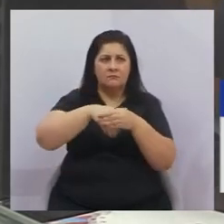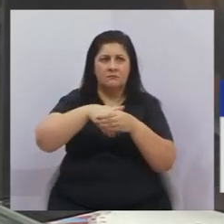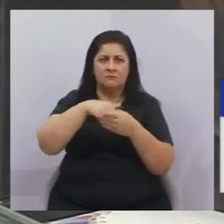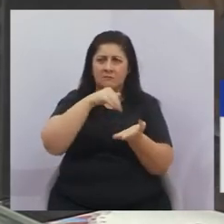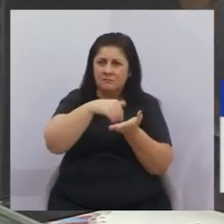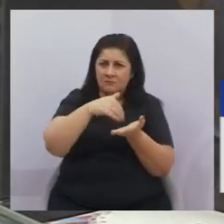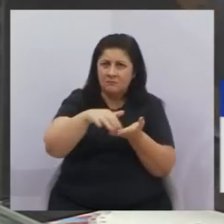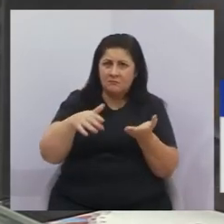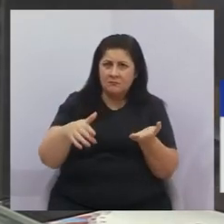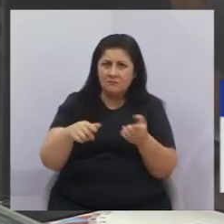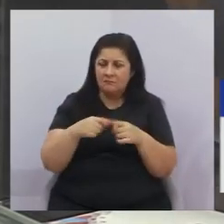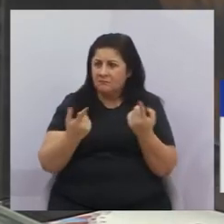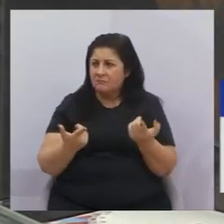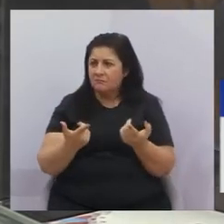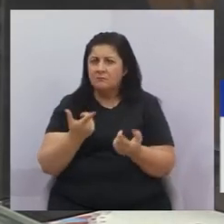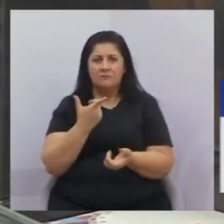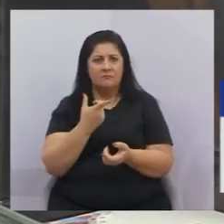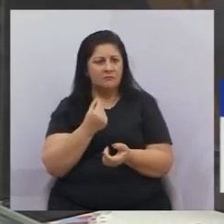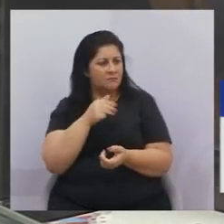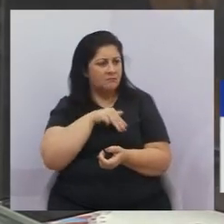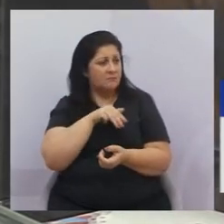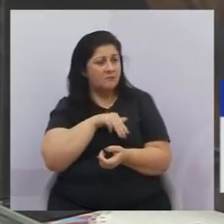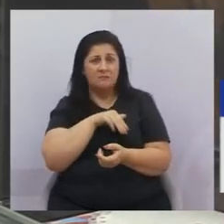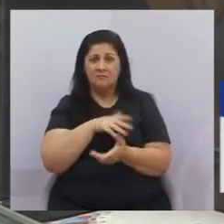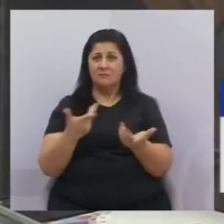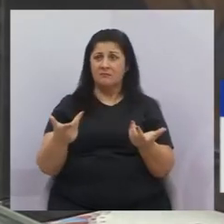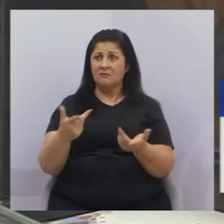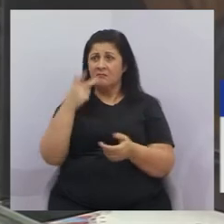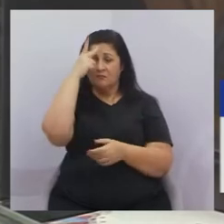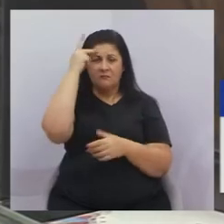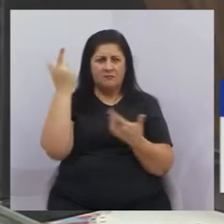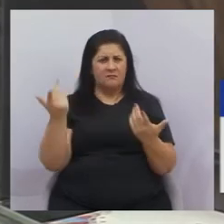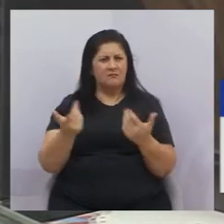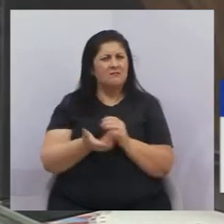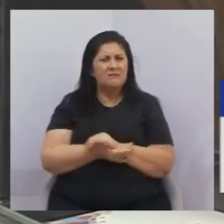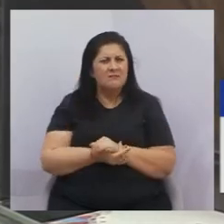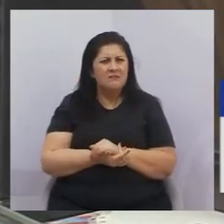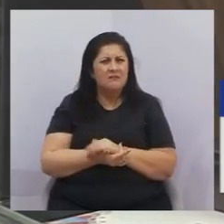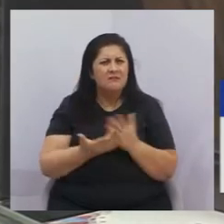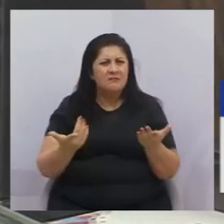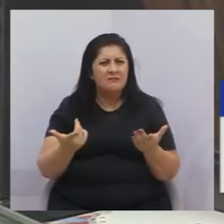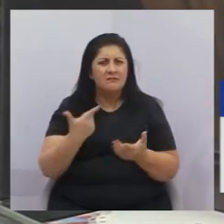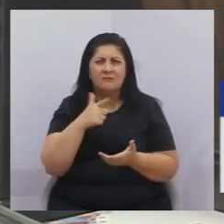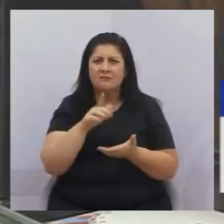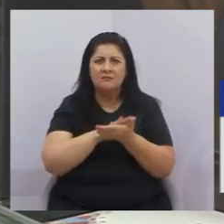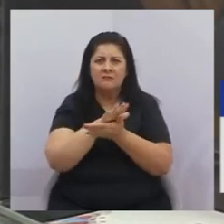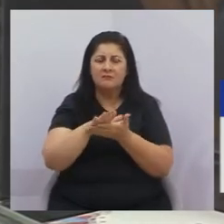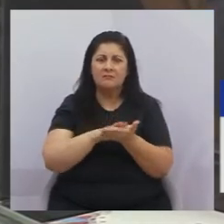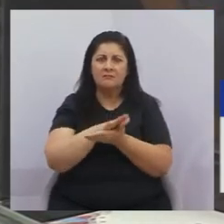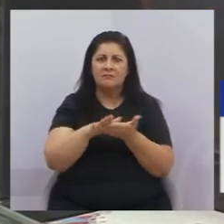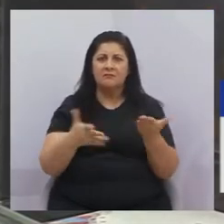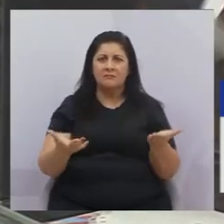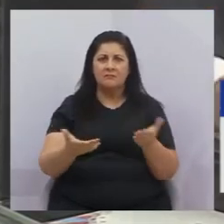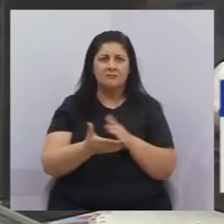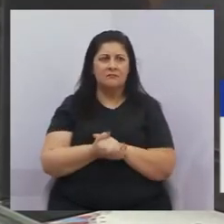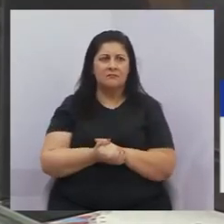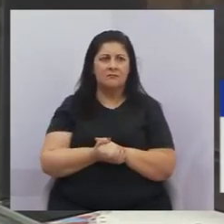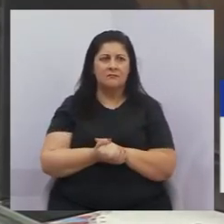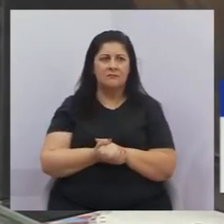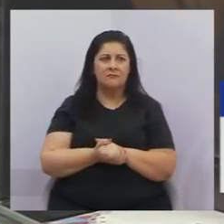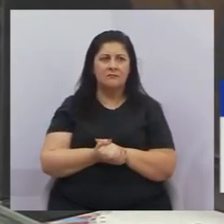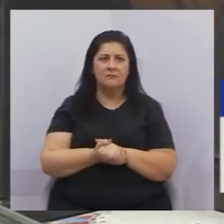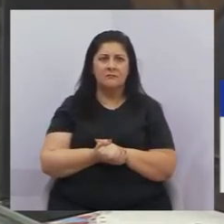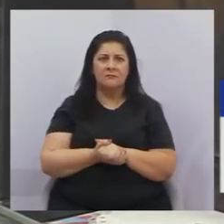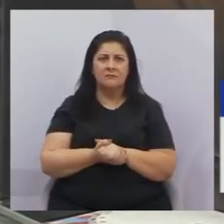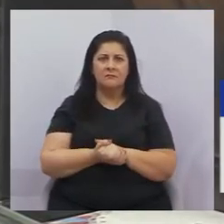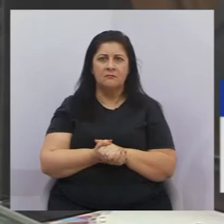secretaria onde o gasto só está no salário daqueles que ocuparão esses cargos comissionados. Não existe nenhuma previsão ou orçamento para que